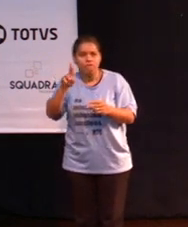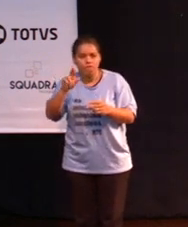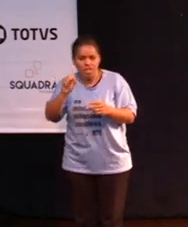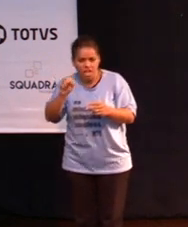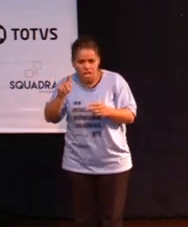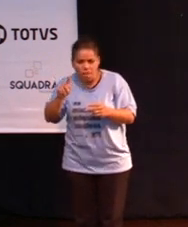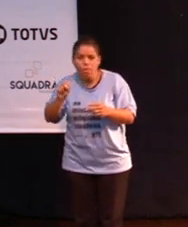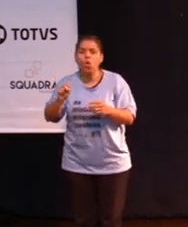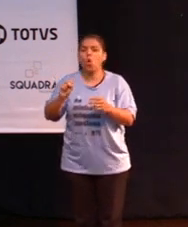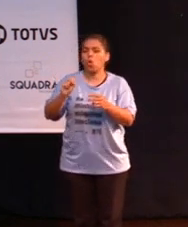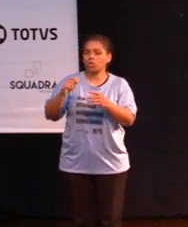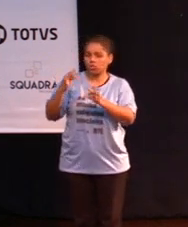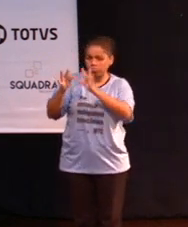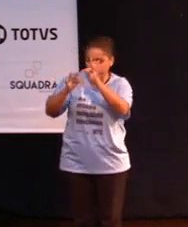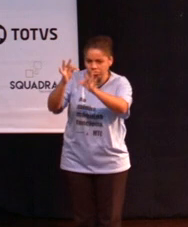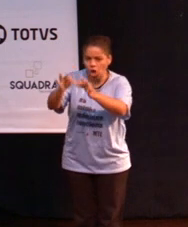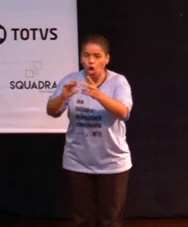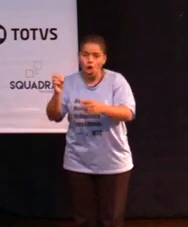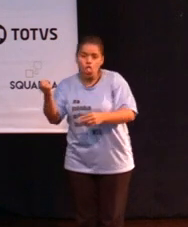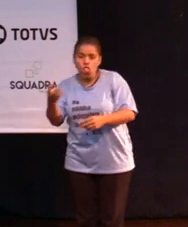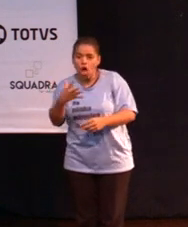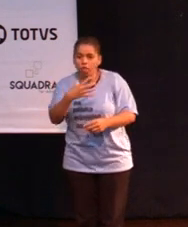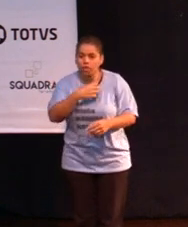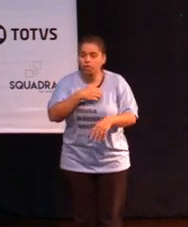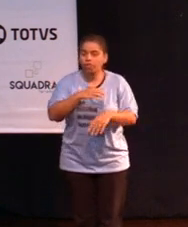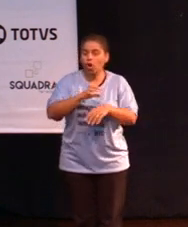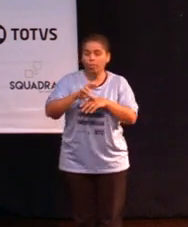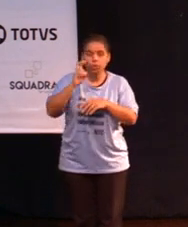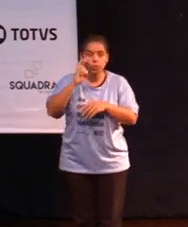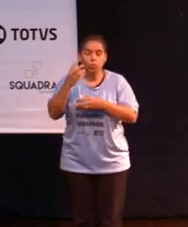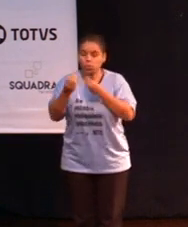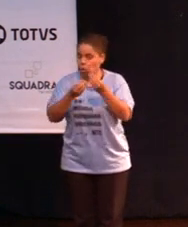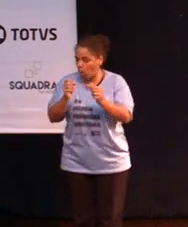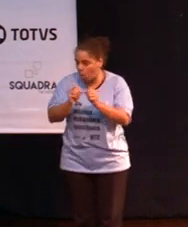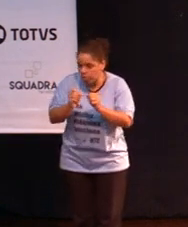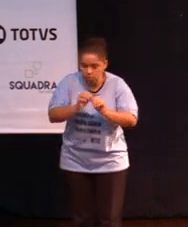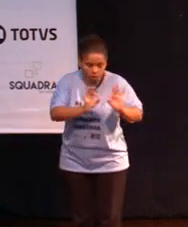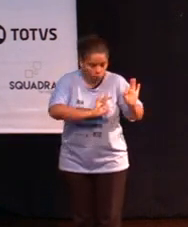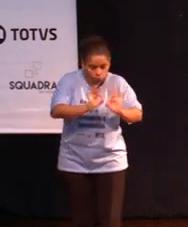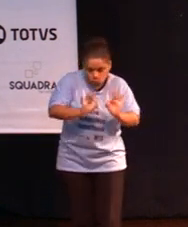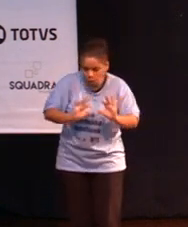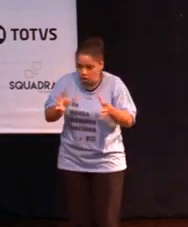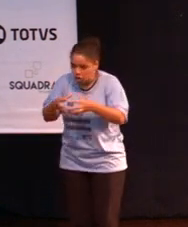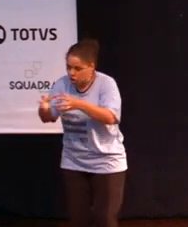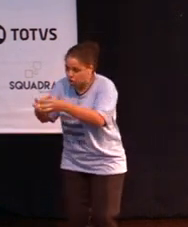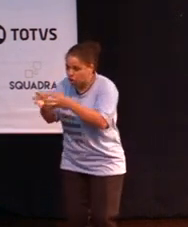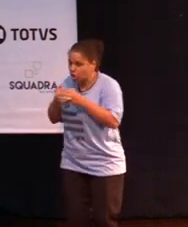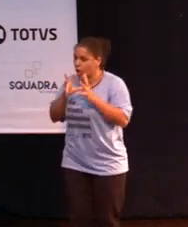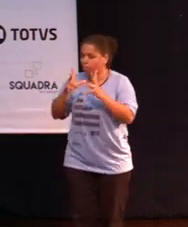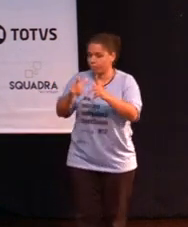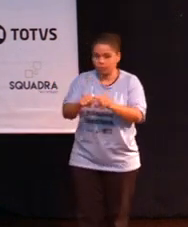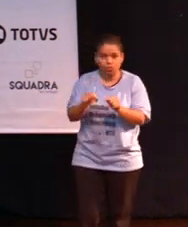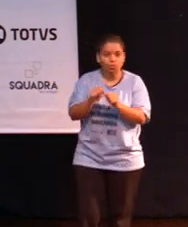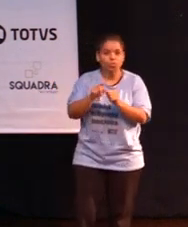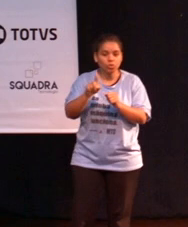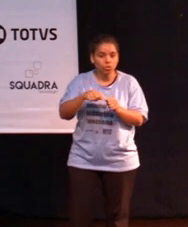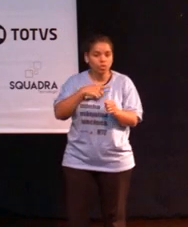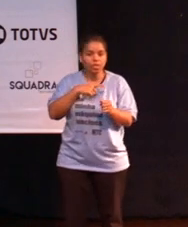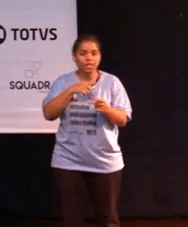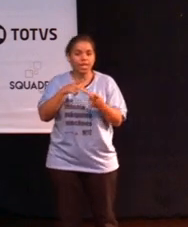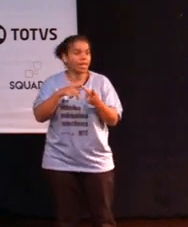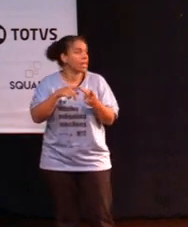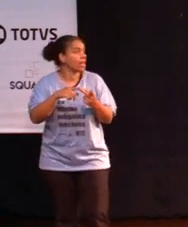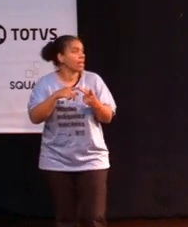tecnologia novas formas de cultura de como fazer de organização de time tudo pra desenvolvimento papers